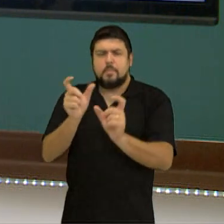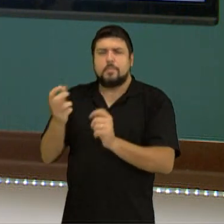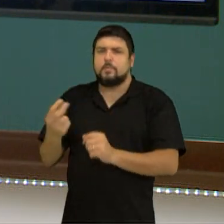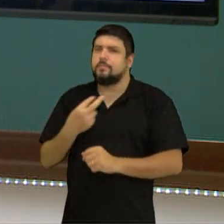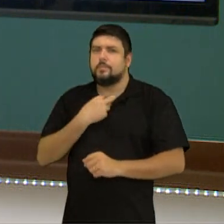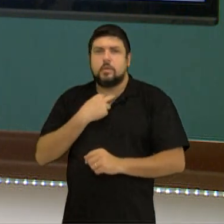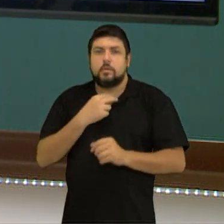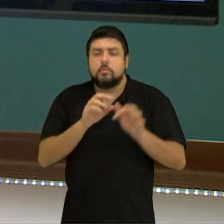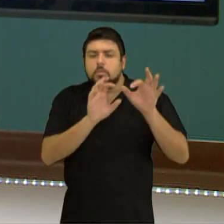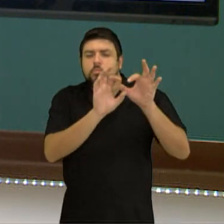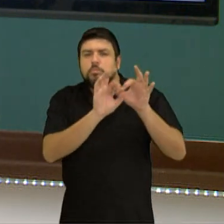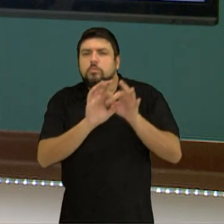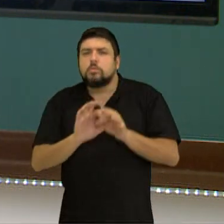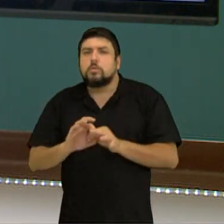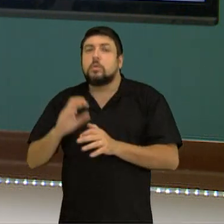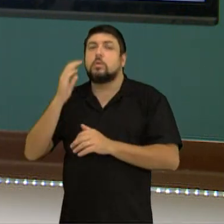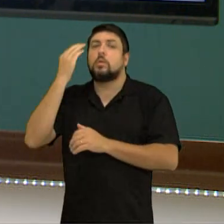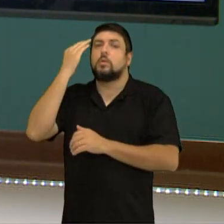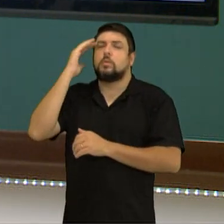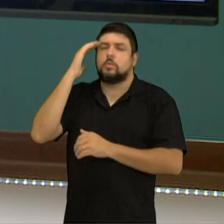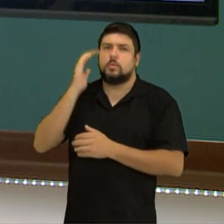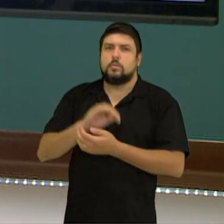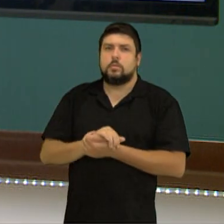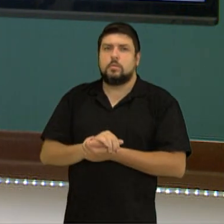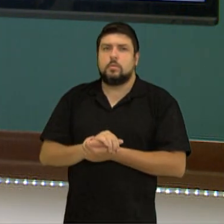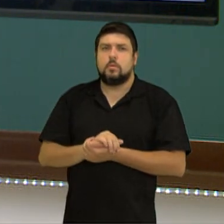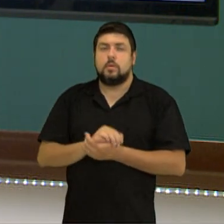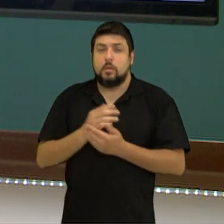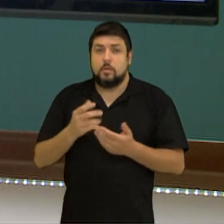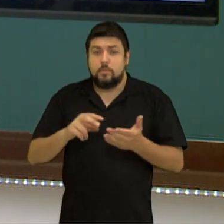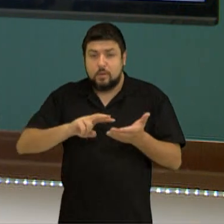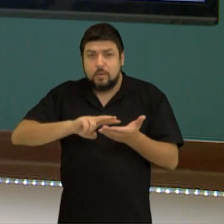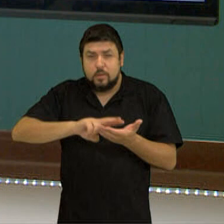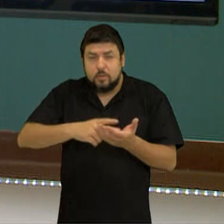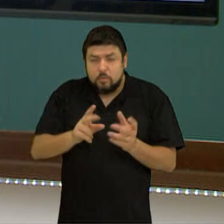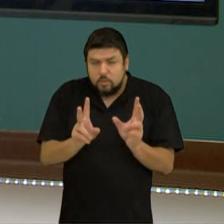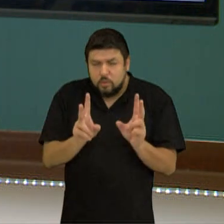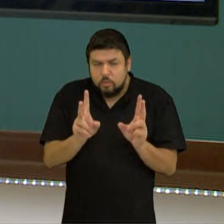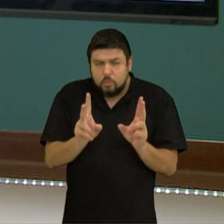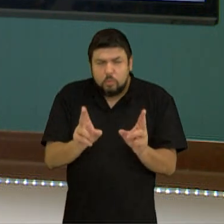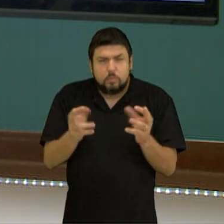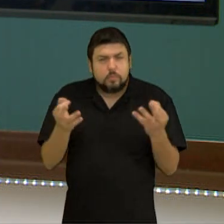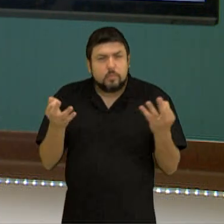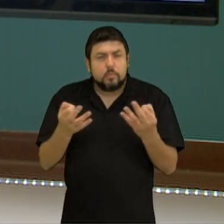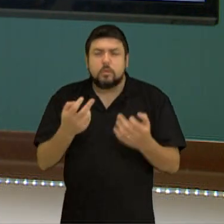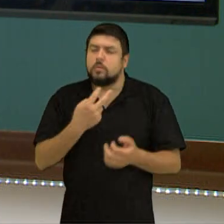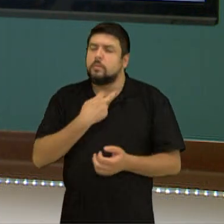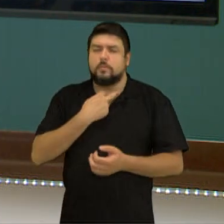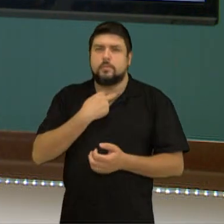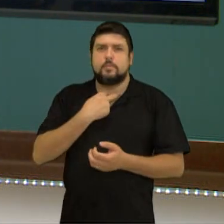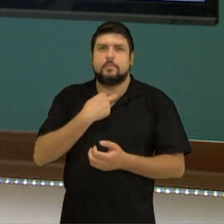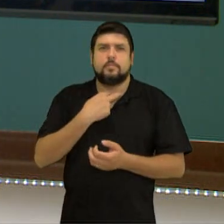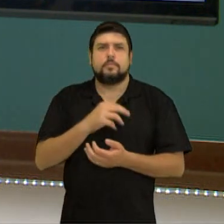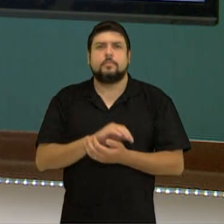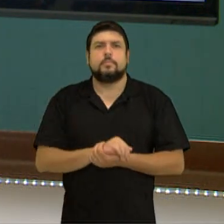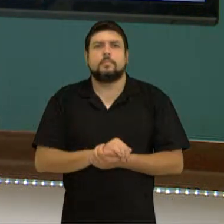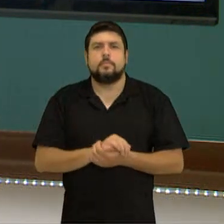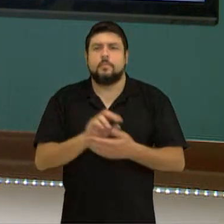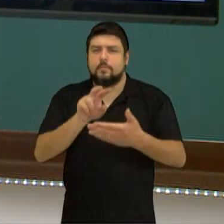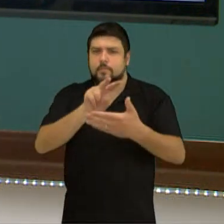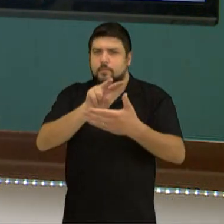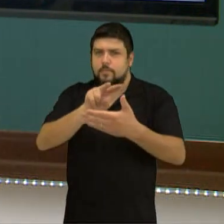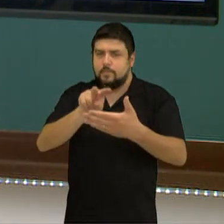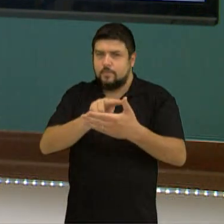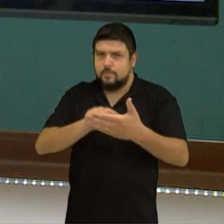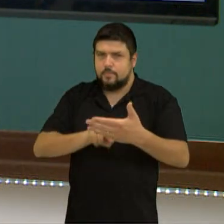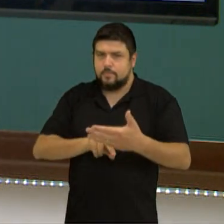tá bom? E como eu disse, não dá para traduzir ao pé da letra, ok? Reading for critical thinking. Dá